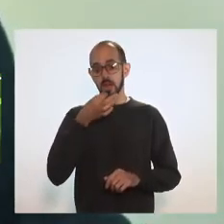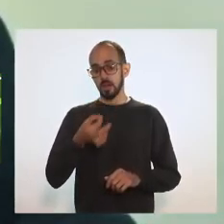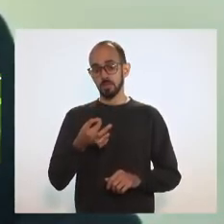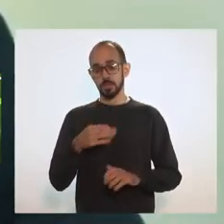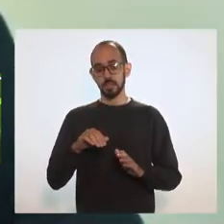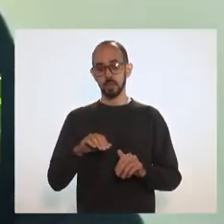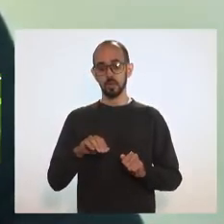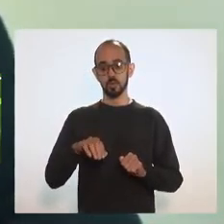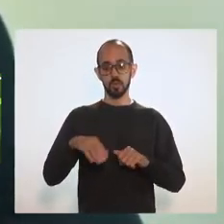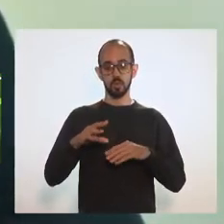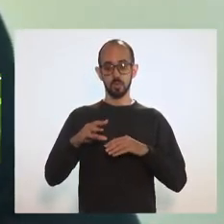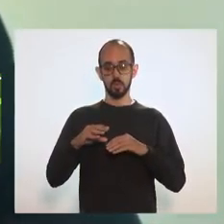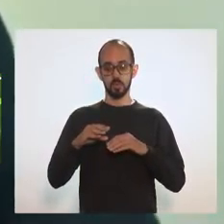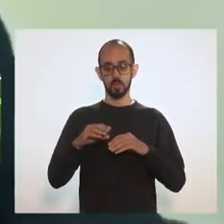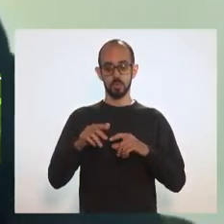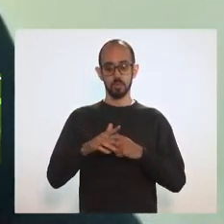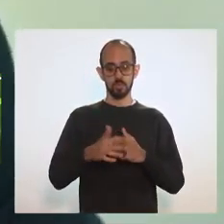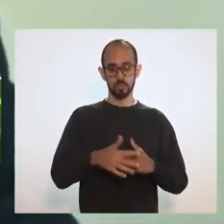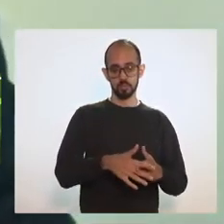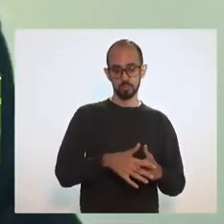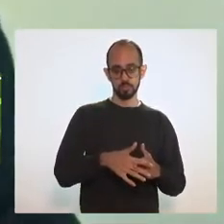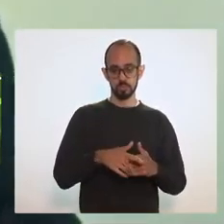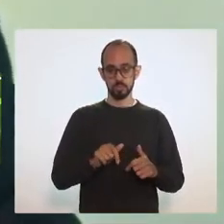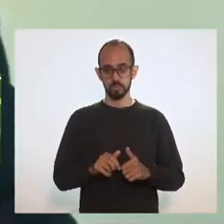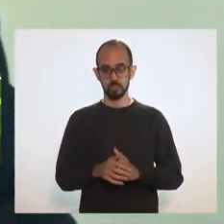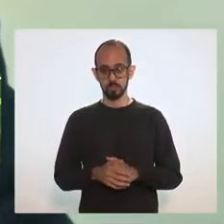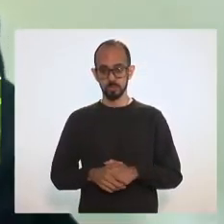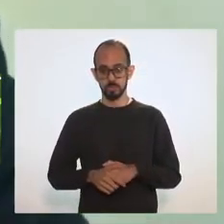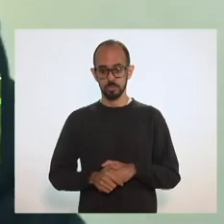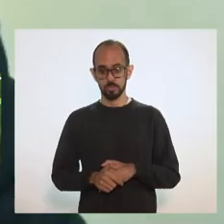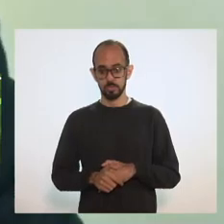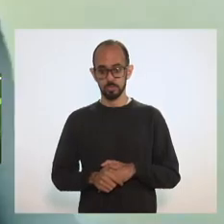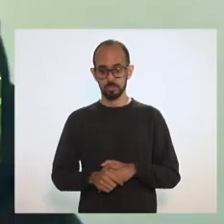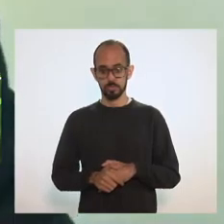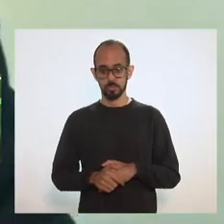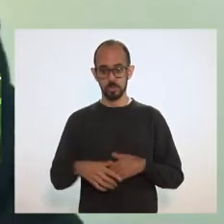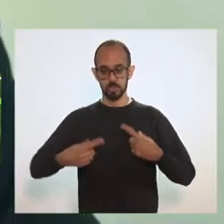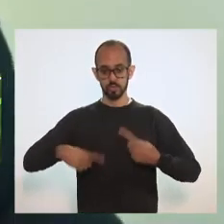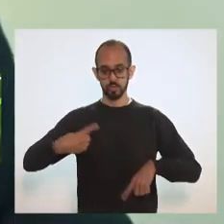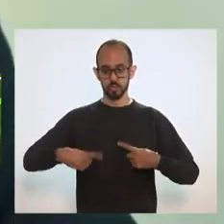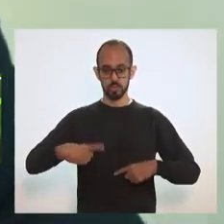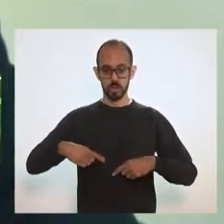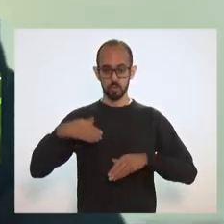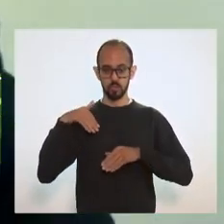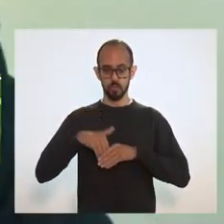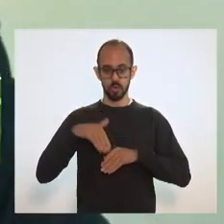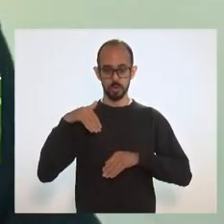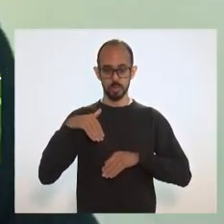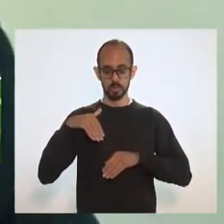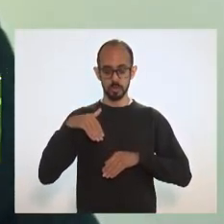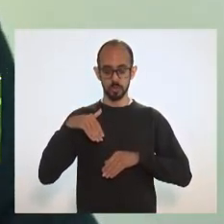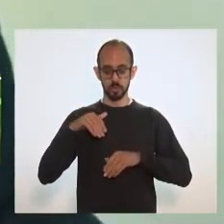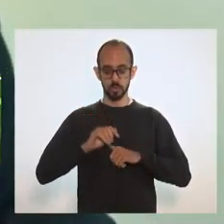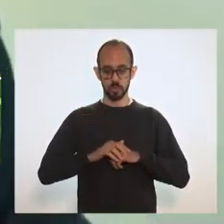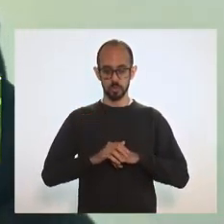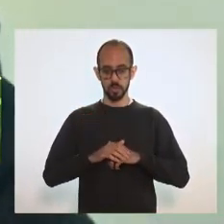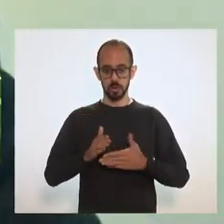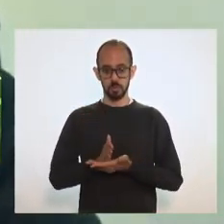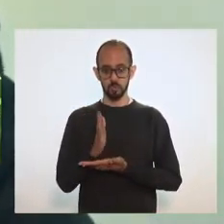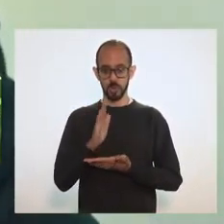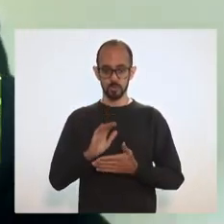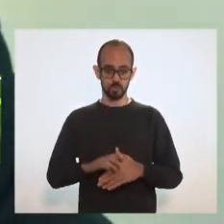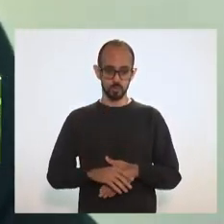43 da pauta, relator, deputado Rodrigo Bacelar. Projeto de lei 3669, de 2017, autoria do deputado Átila Nunes. O